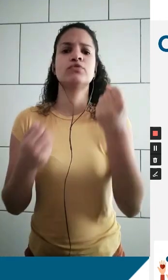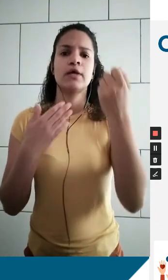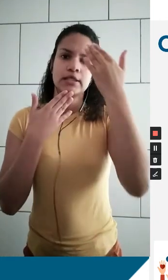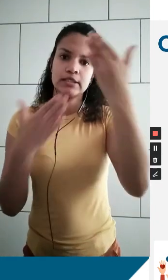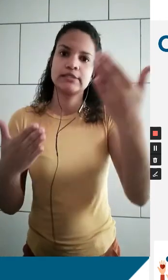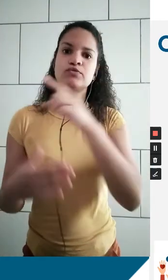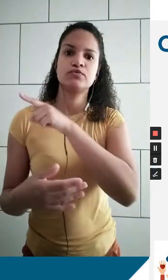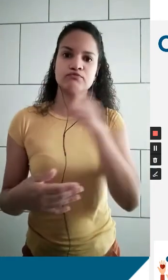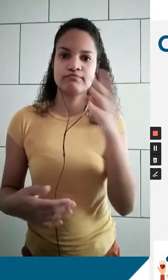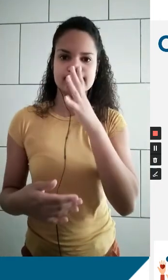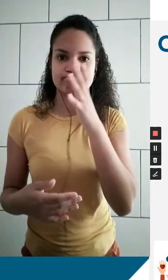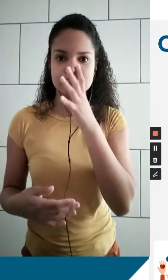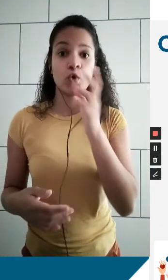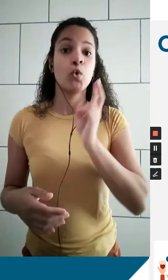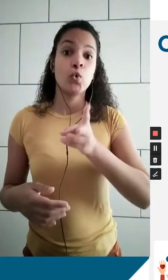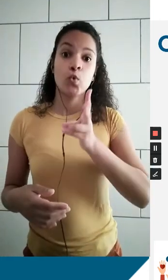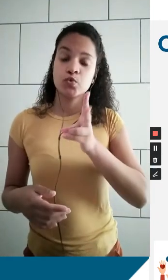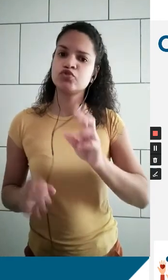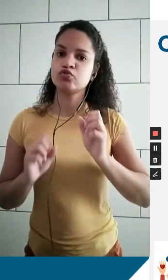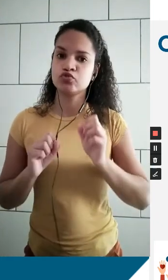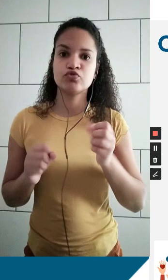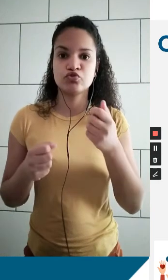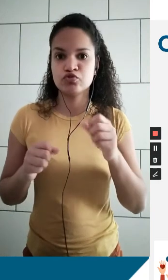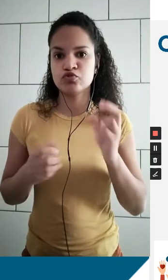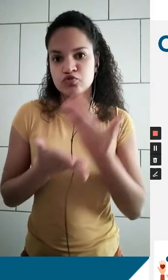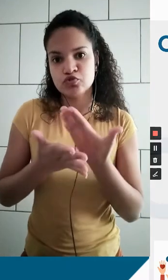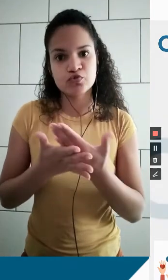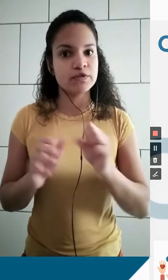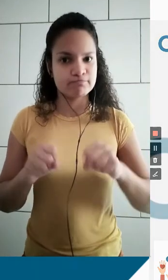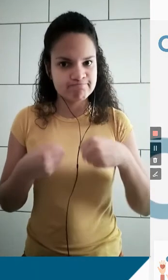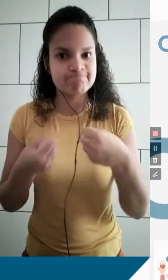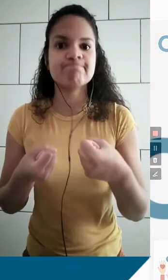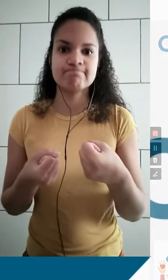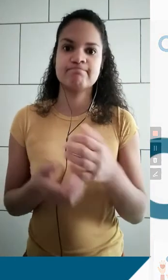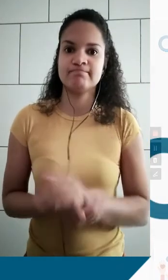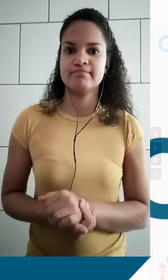presença, interesse de vocês. Não desistam, continuem estudando e até a próxima.